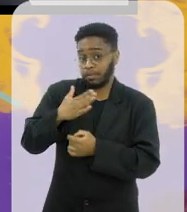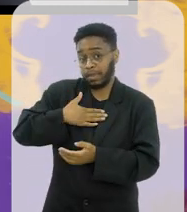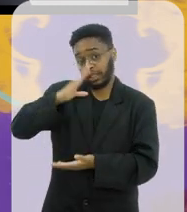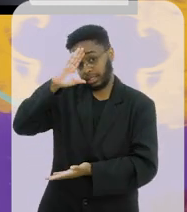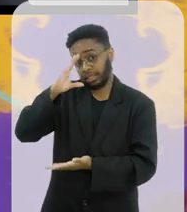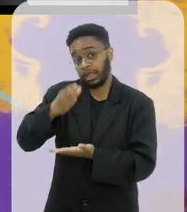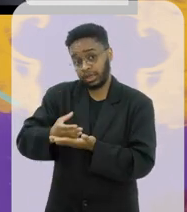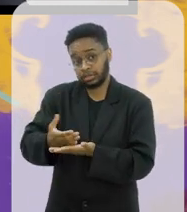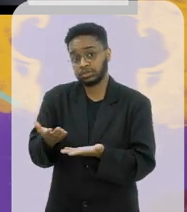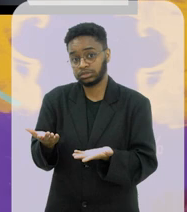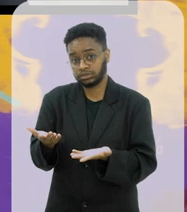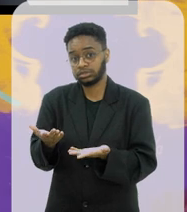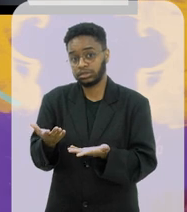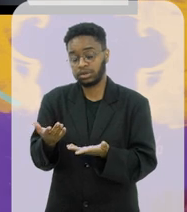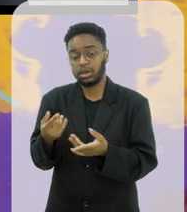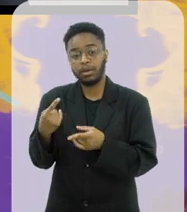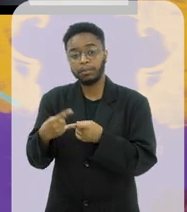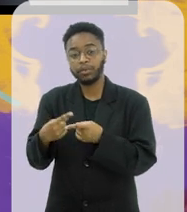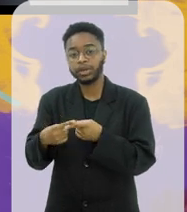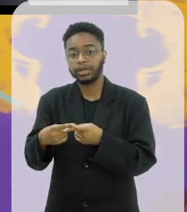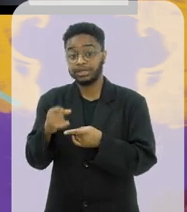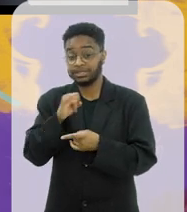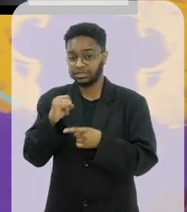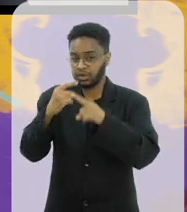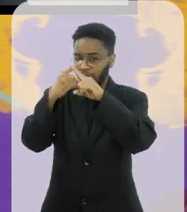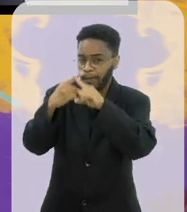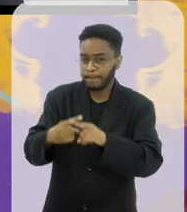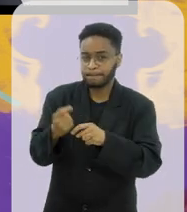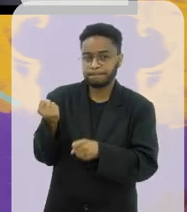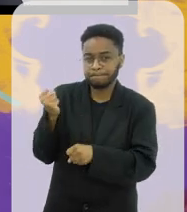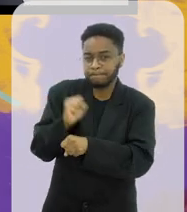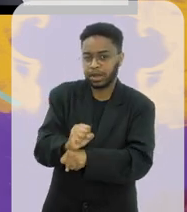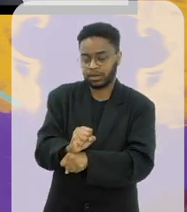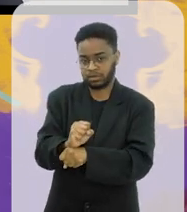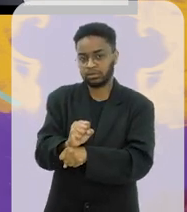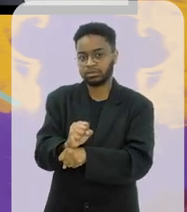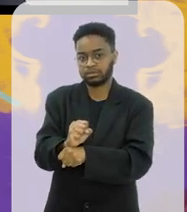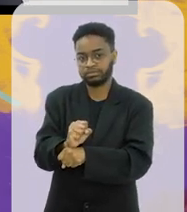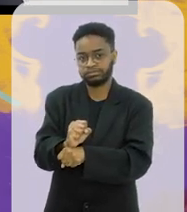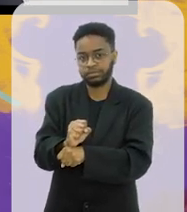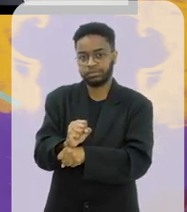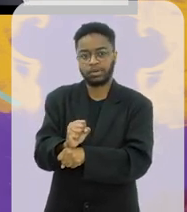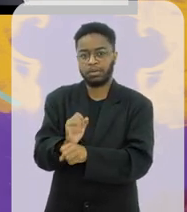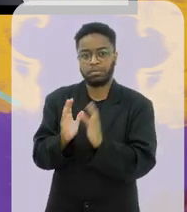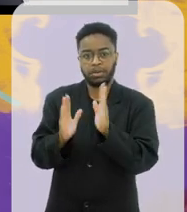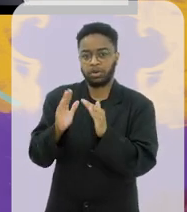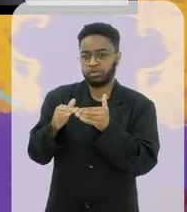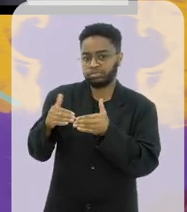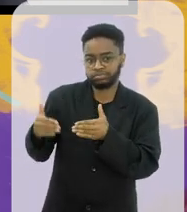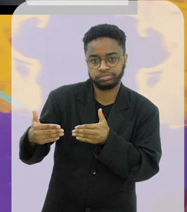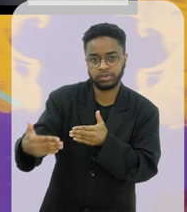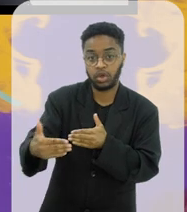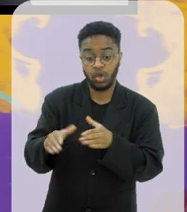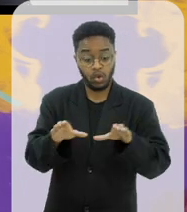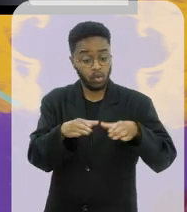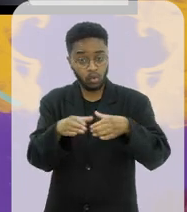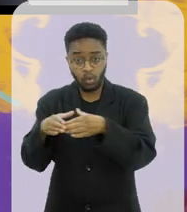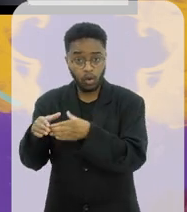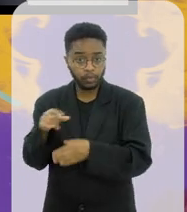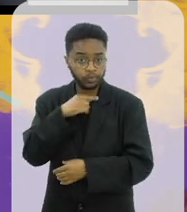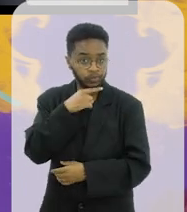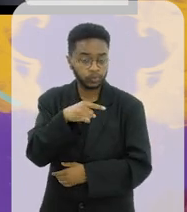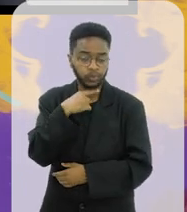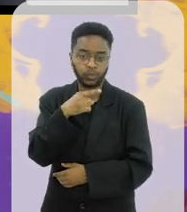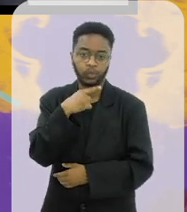Rui. Uhum. Isso beneficia a minha tese, porque se o campeonato fosse paralisado definitivamente, os clubes não